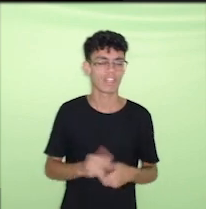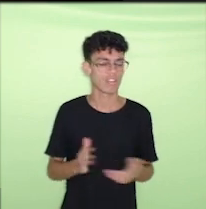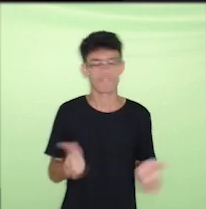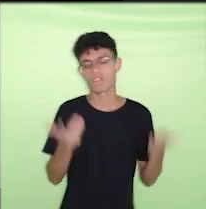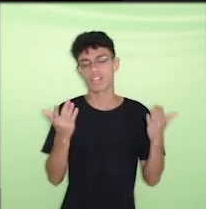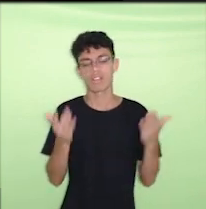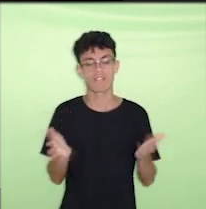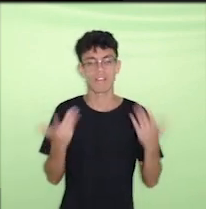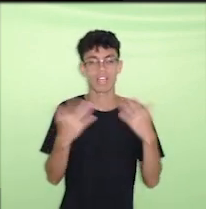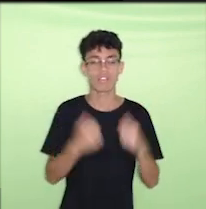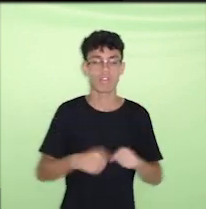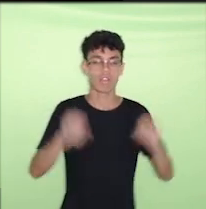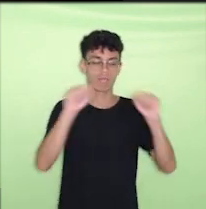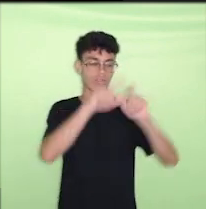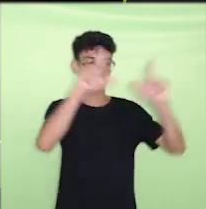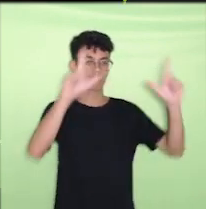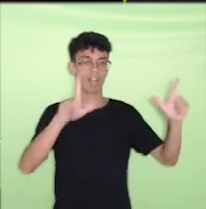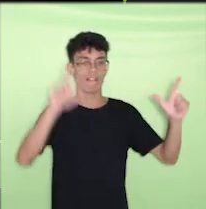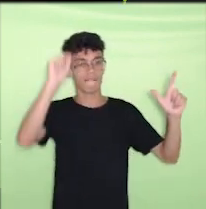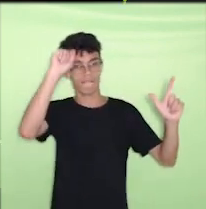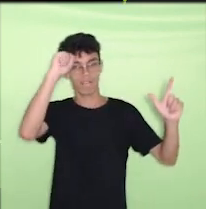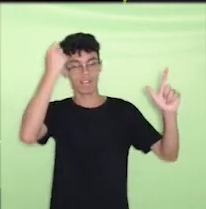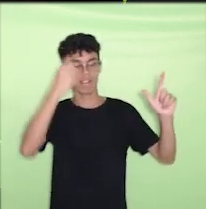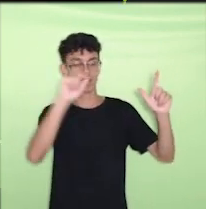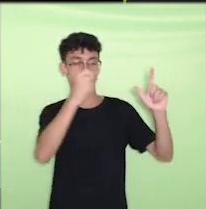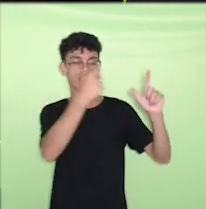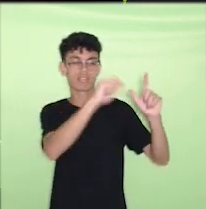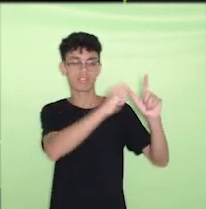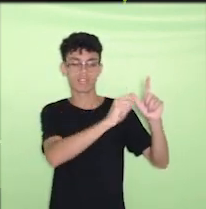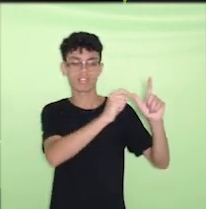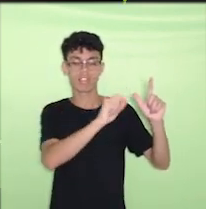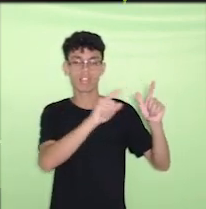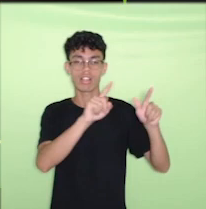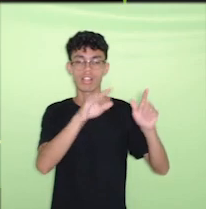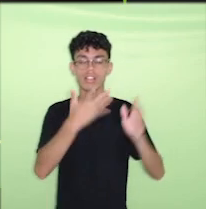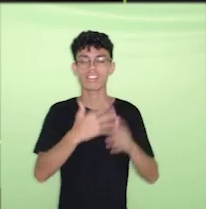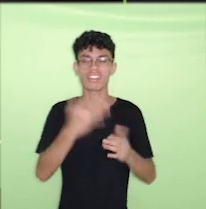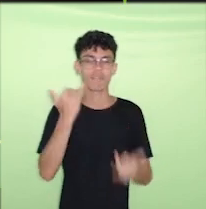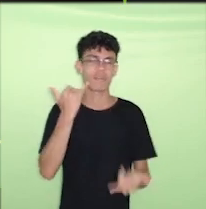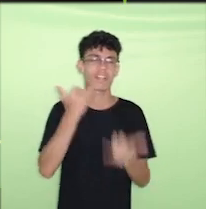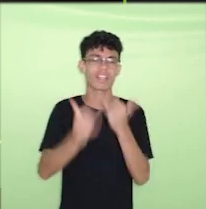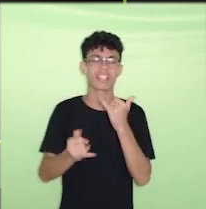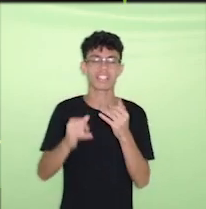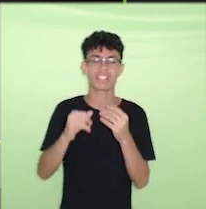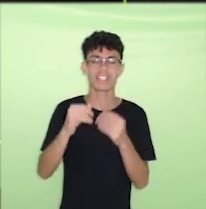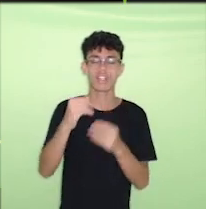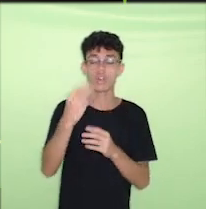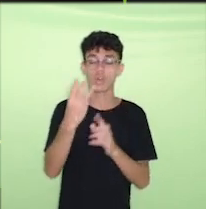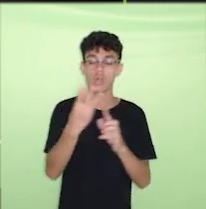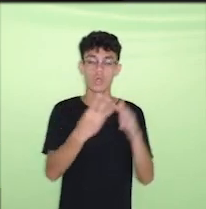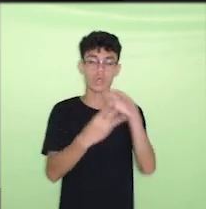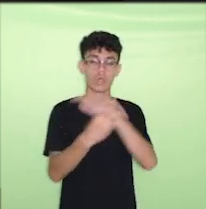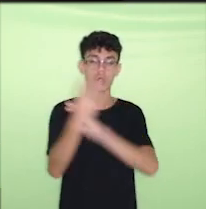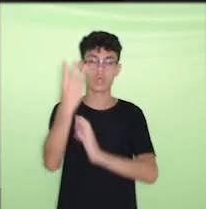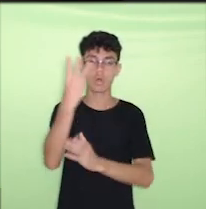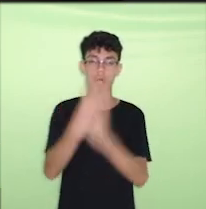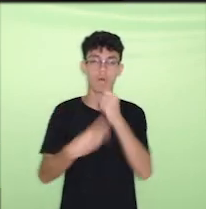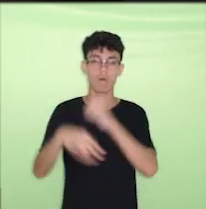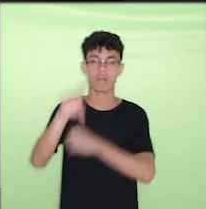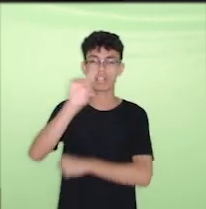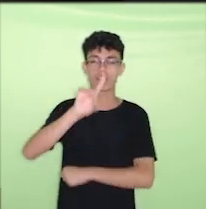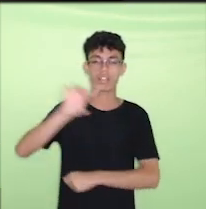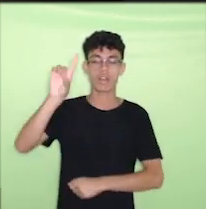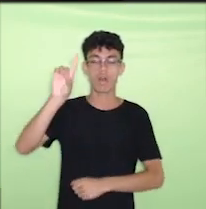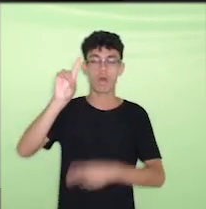Vamos, o quadro negro. Mas uma coisa alguma que se pareça com essa trindade, senhor. Peça ao Pai, ao Filho e